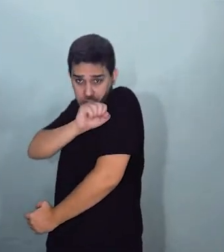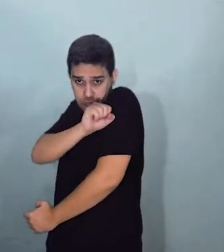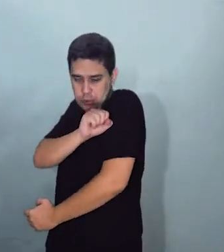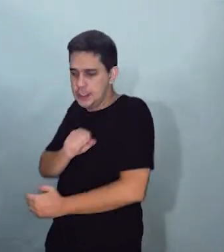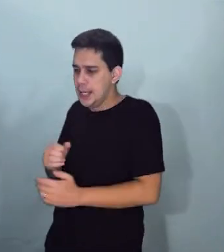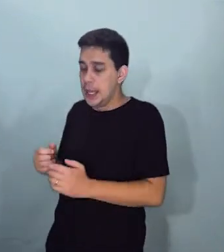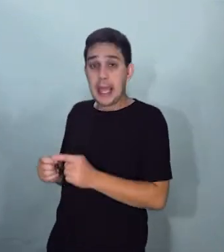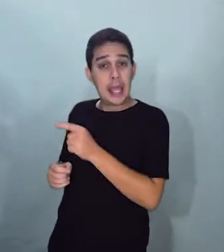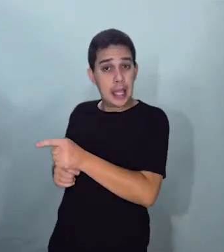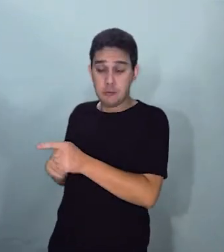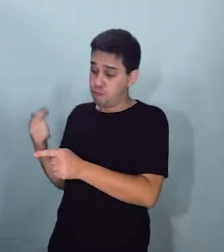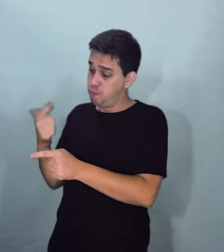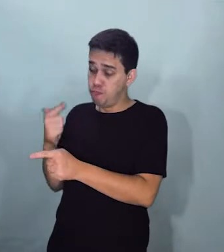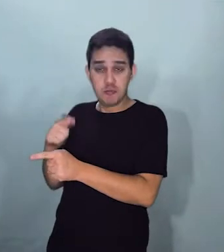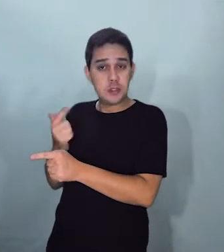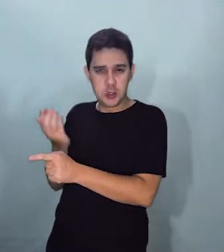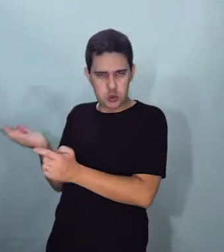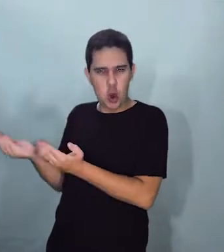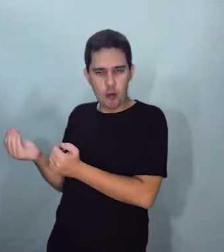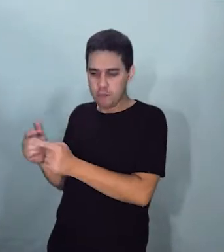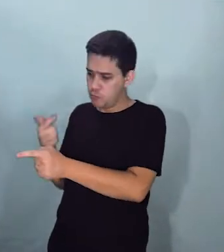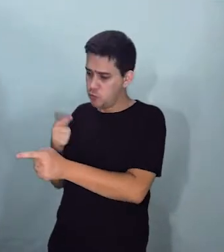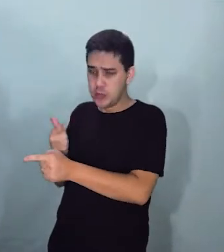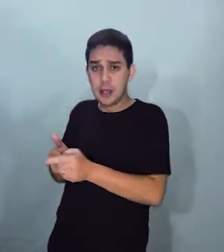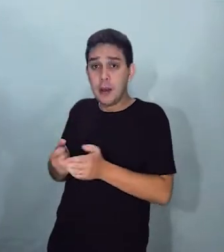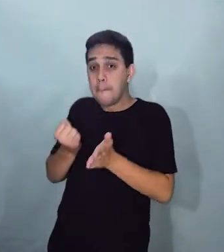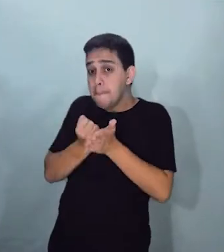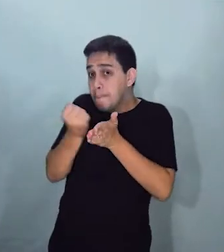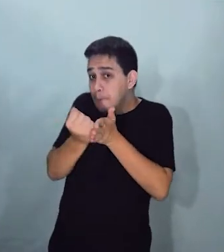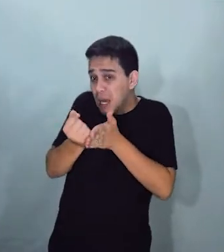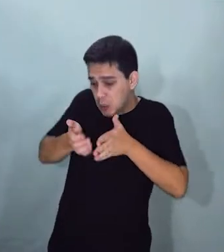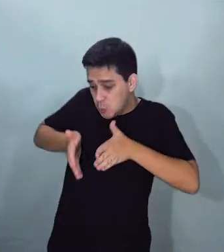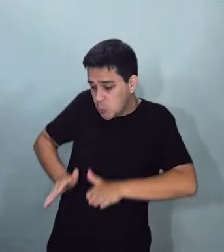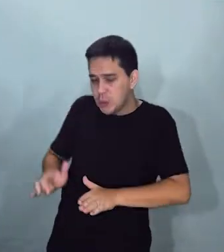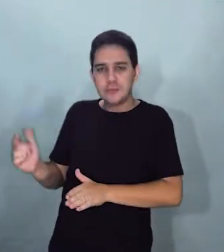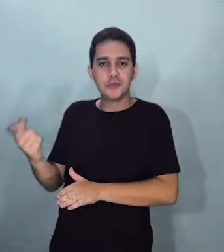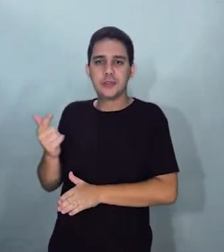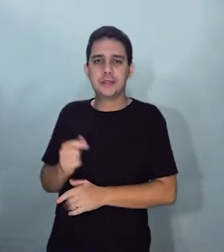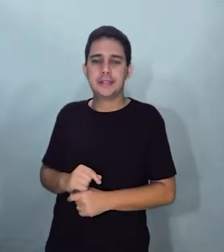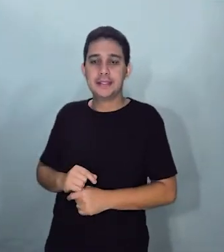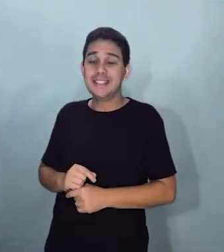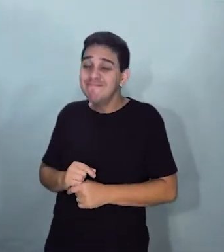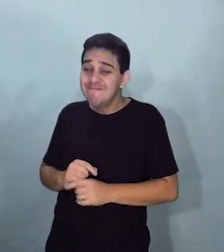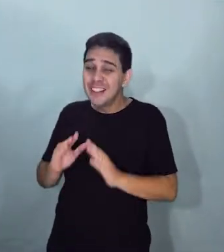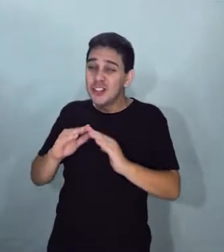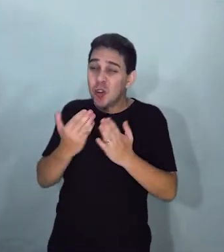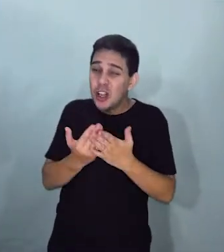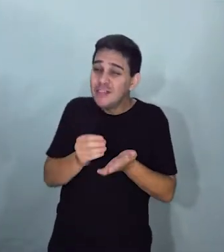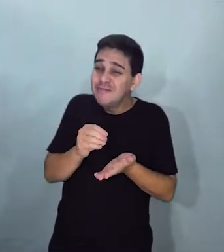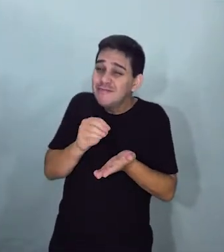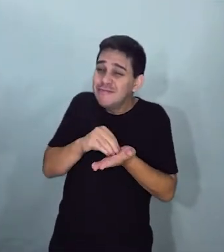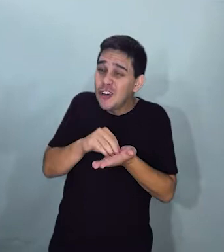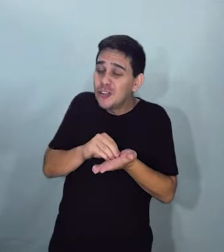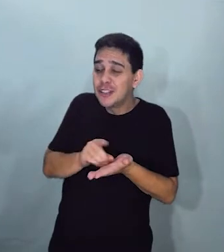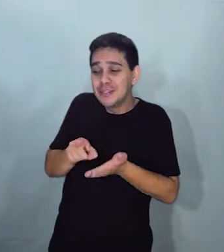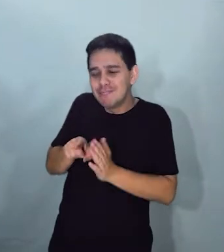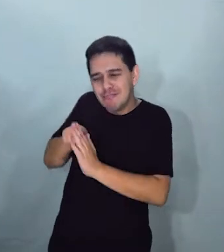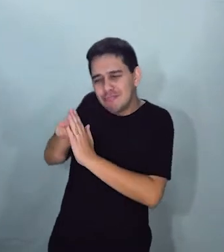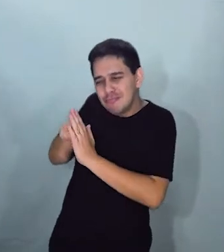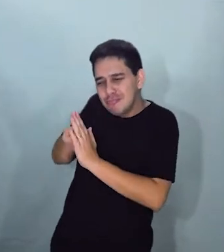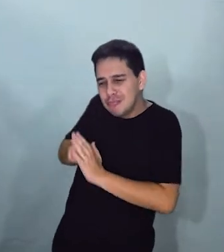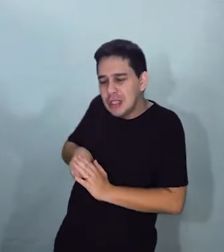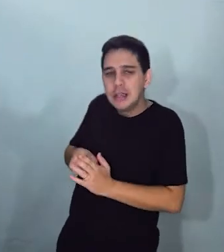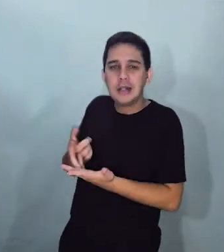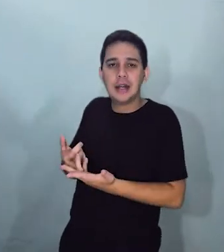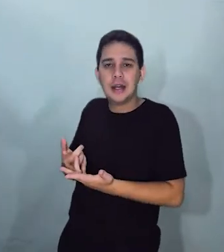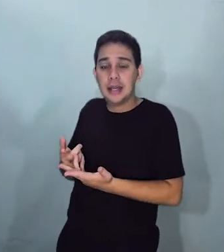registro civil de nascimento, mas a escola, aí uma falha, né, da rede, porque a escola permitiu, foi bom, porque ela permitiu a